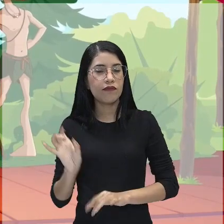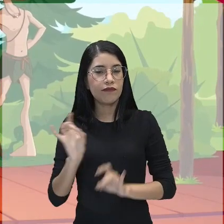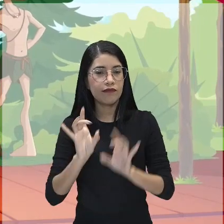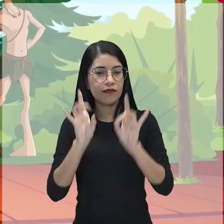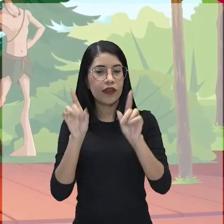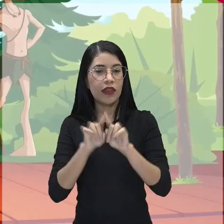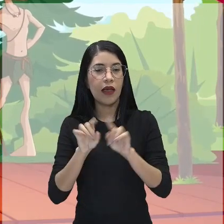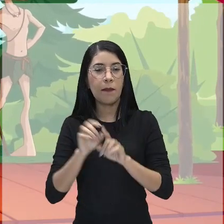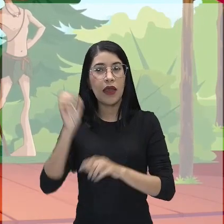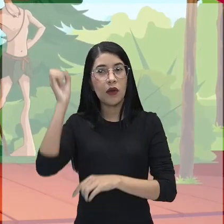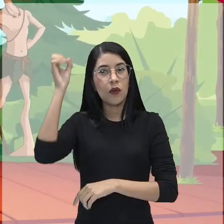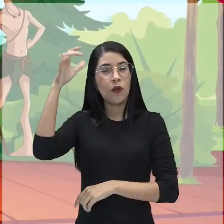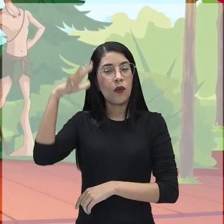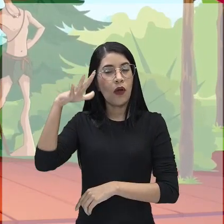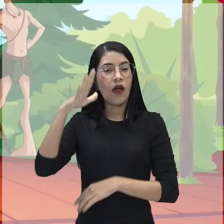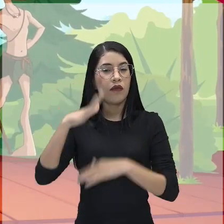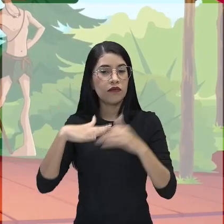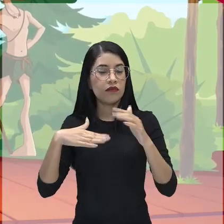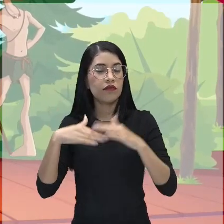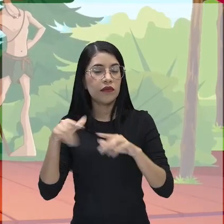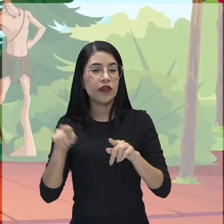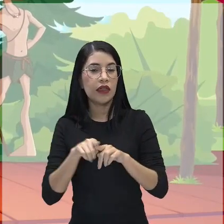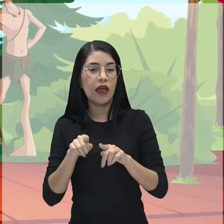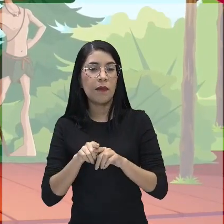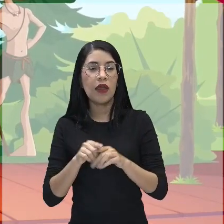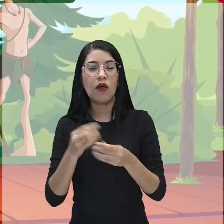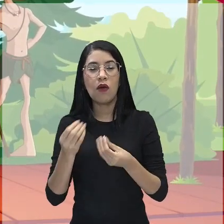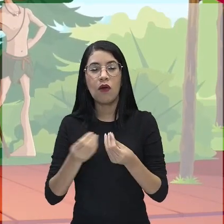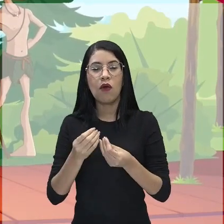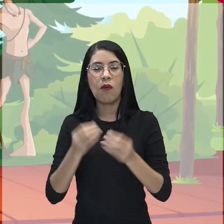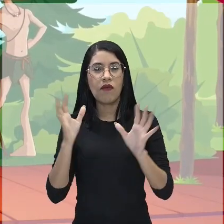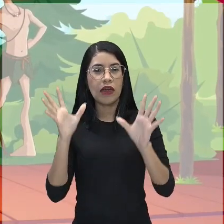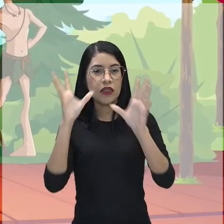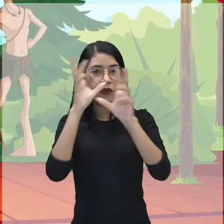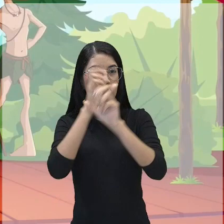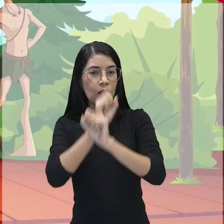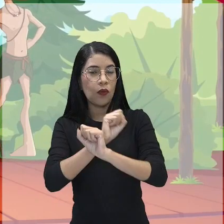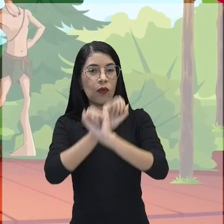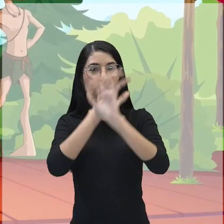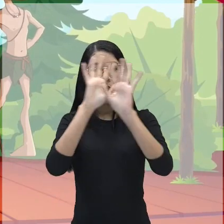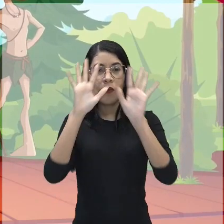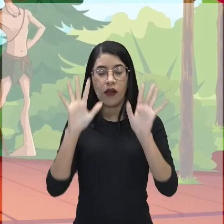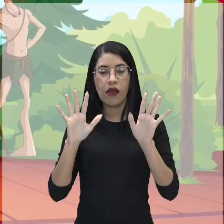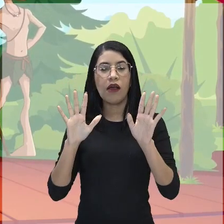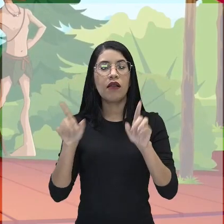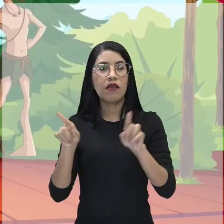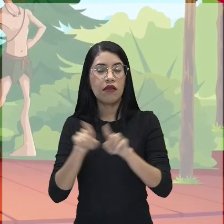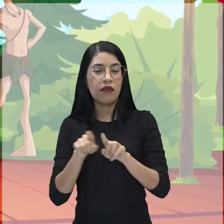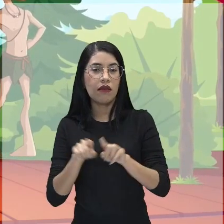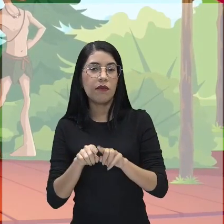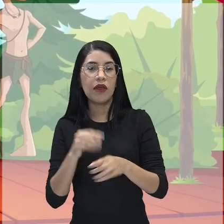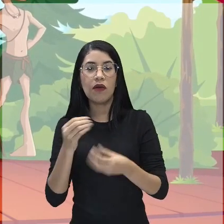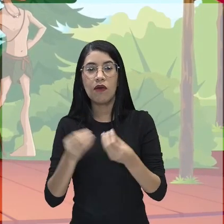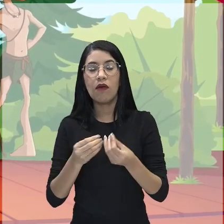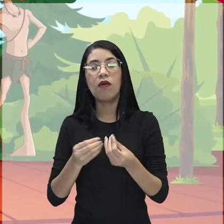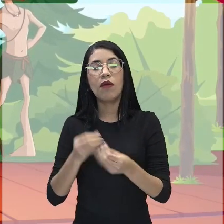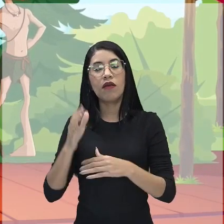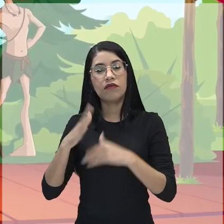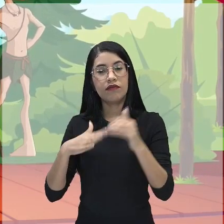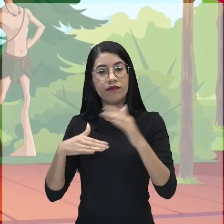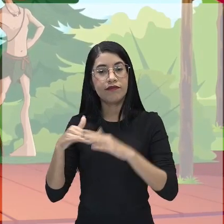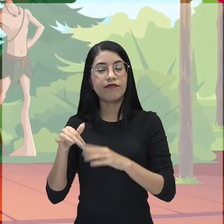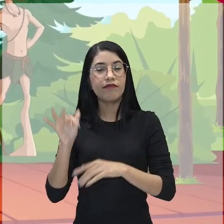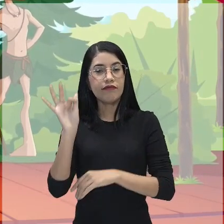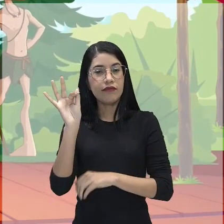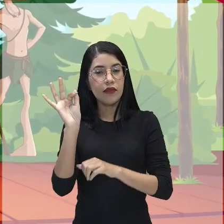trabalhar a questão da iluminação, o momento exato de escurecer, de clarear. E quem trabalha com efeitos especiais